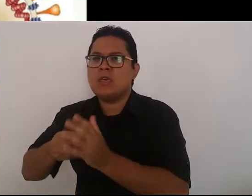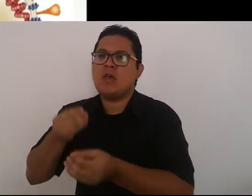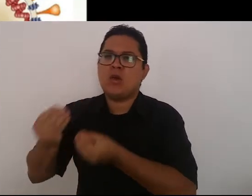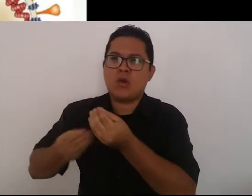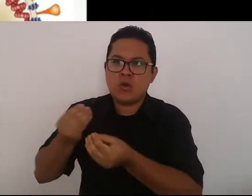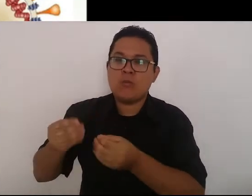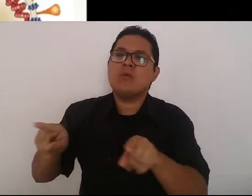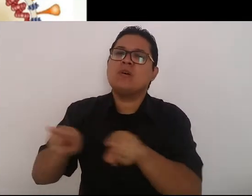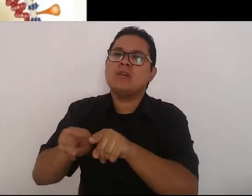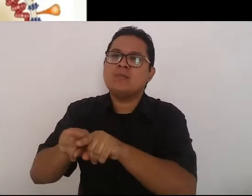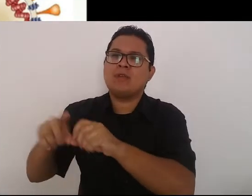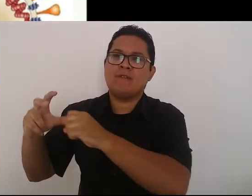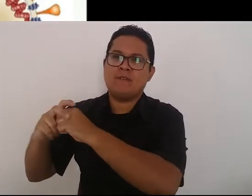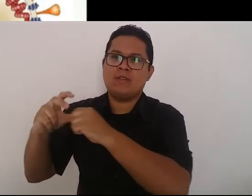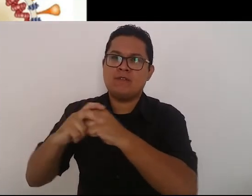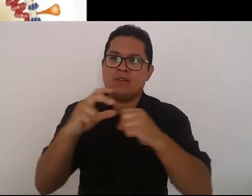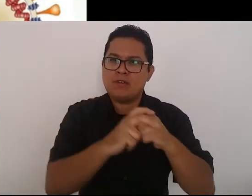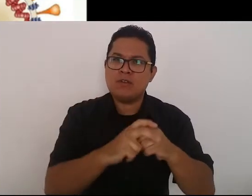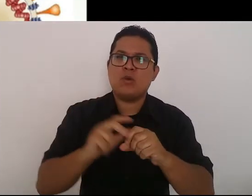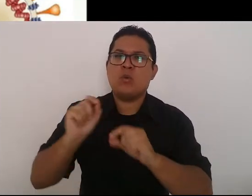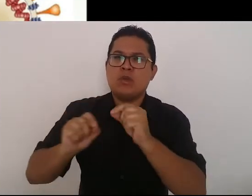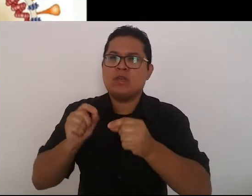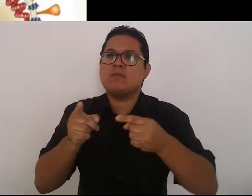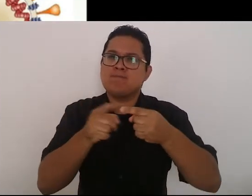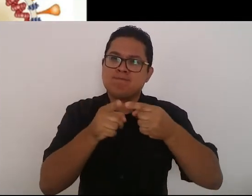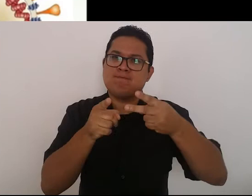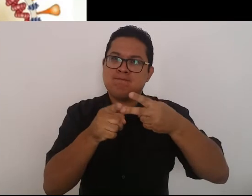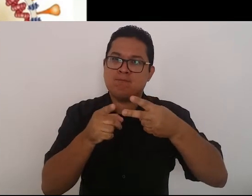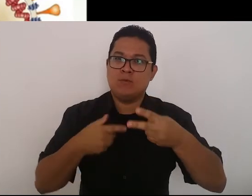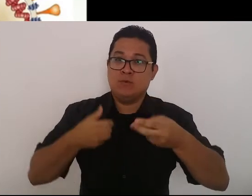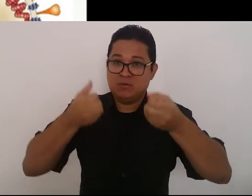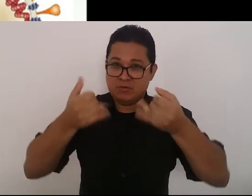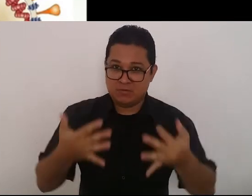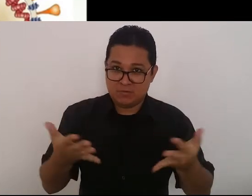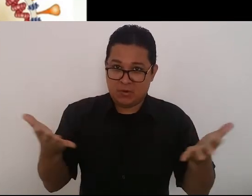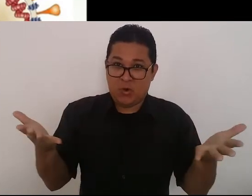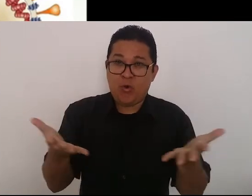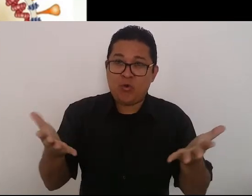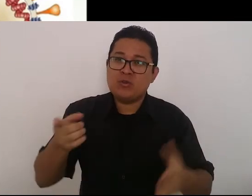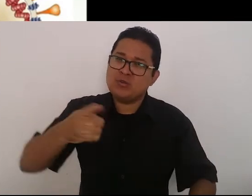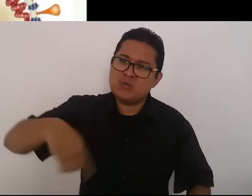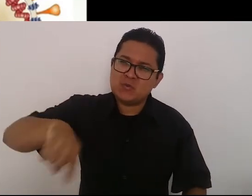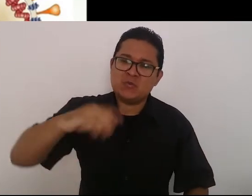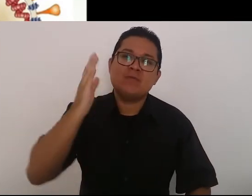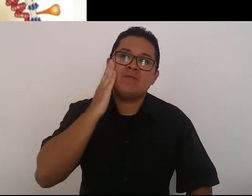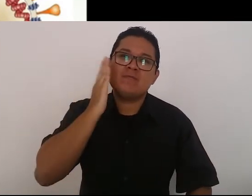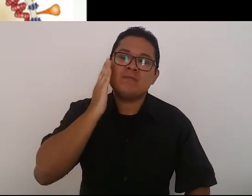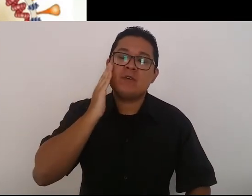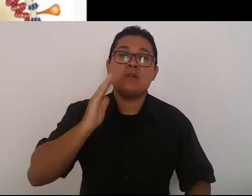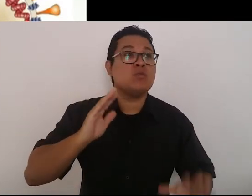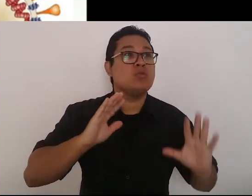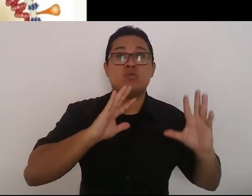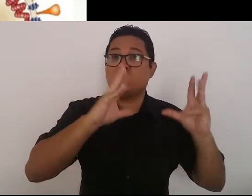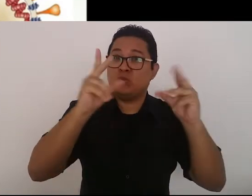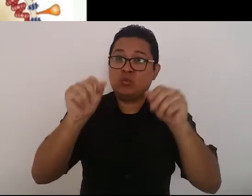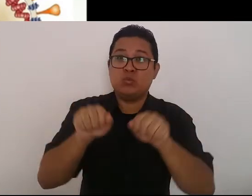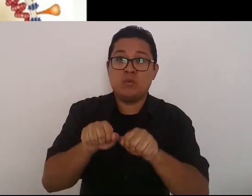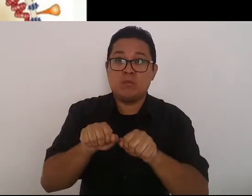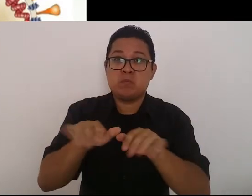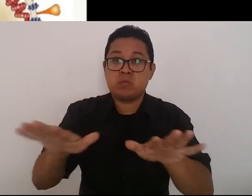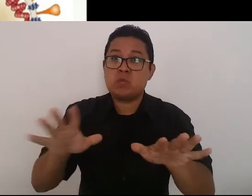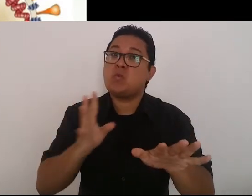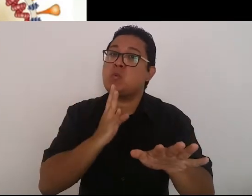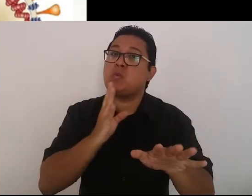os vírus. E aí é claro que a coisa que está no mundo agora é a história do coronavírus,